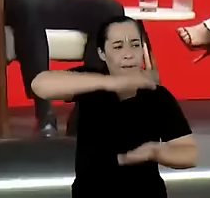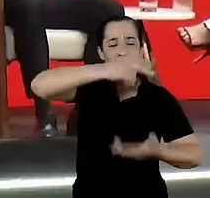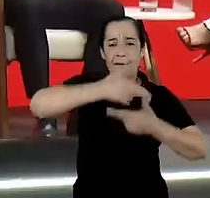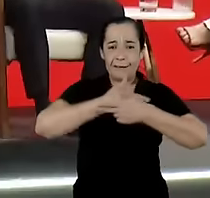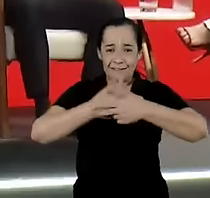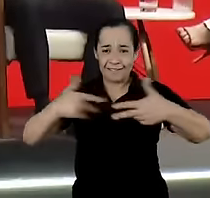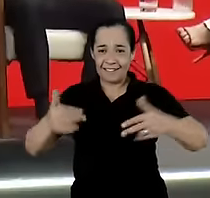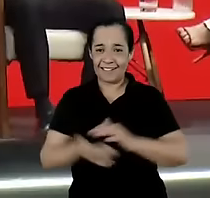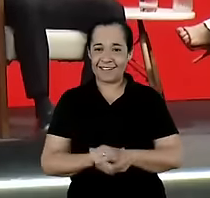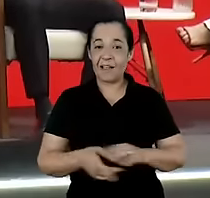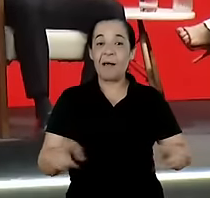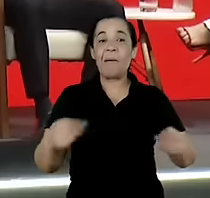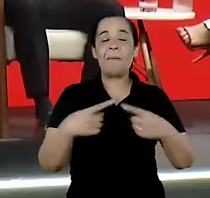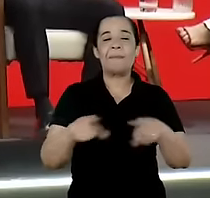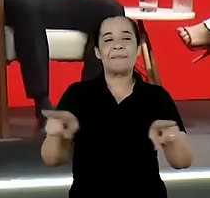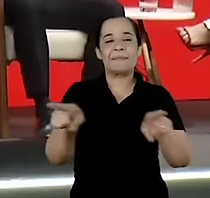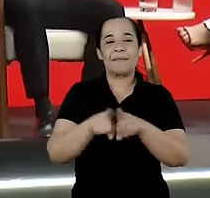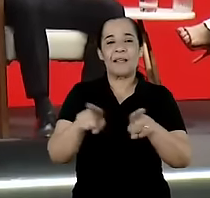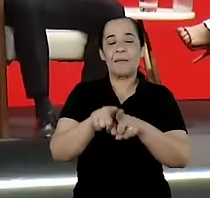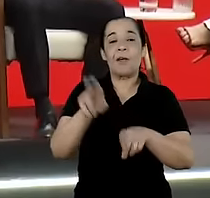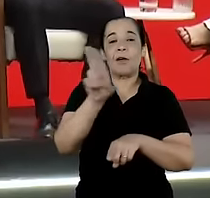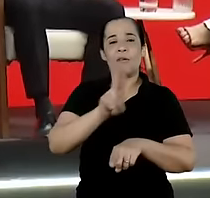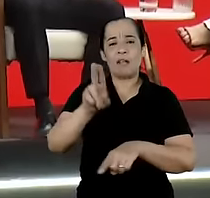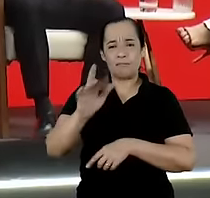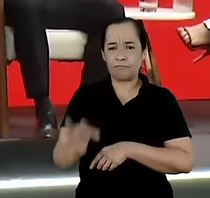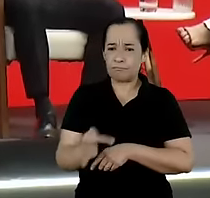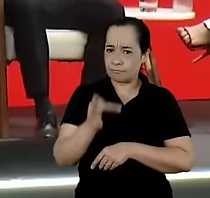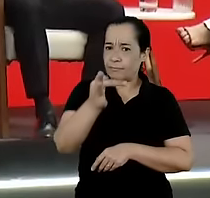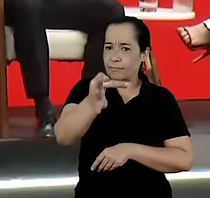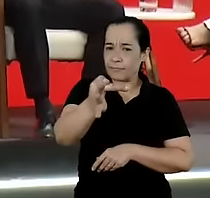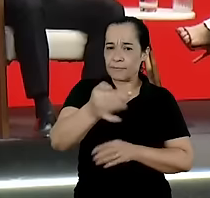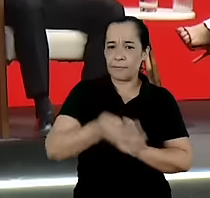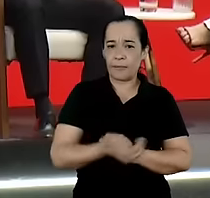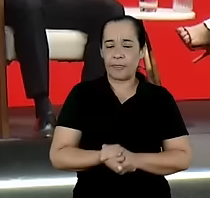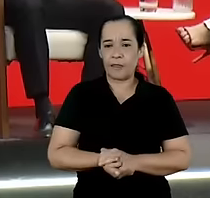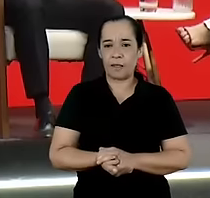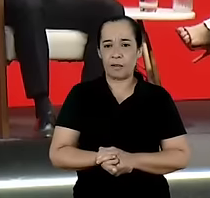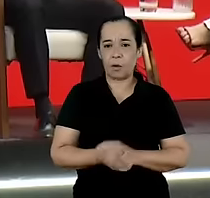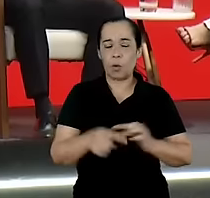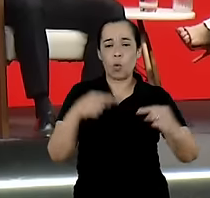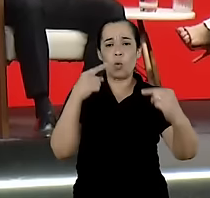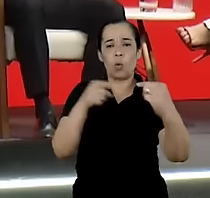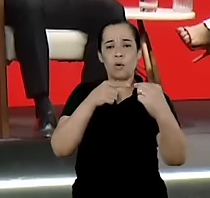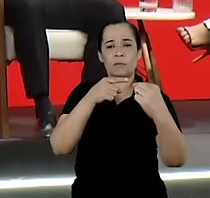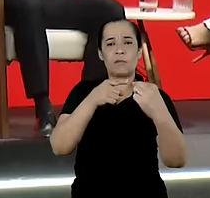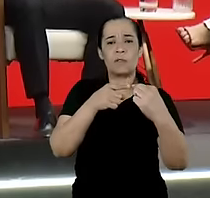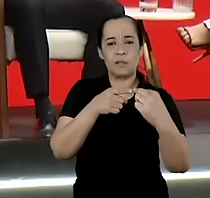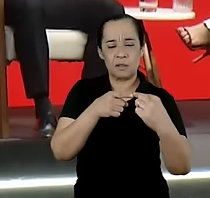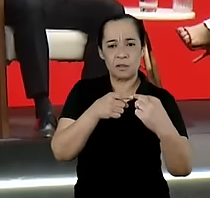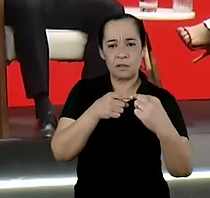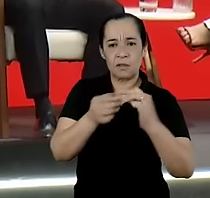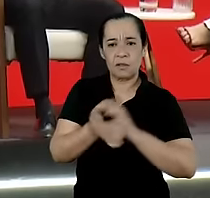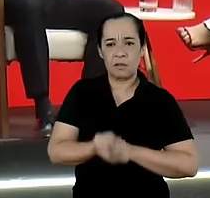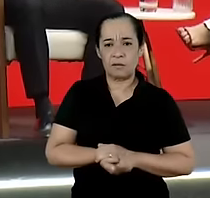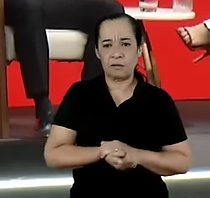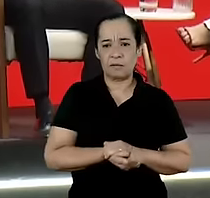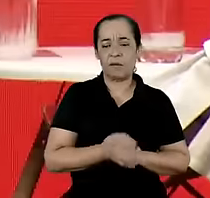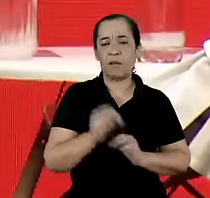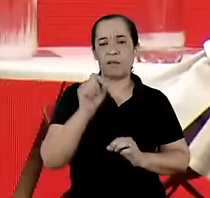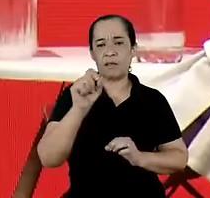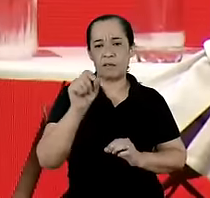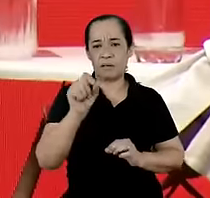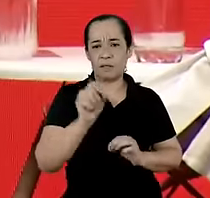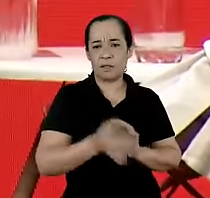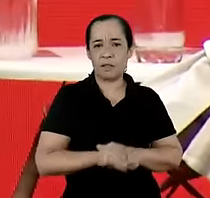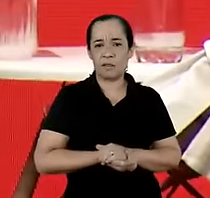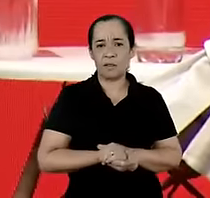para né neidade futura né Eh em função do fiscal né então isso foi um chamado de atenção